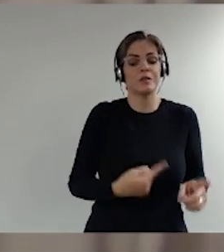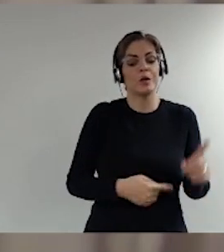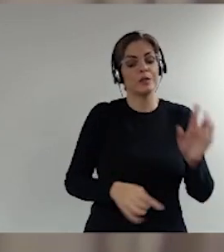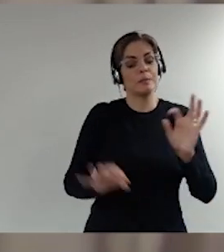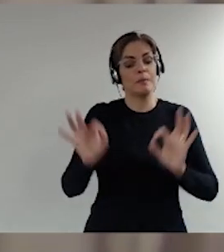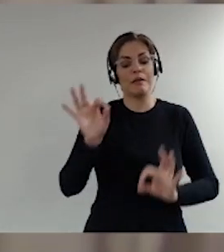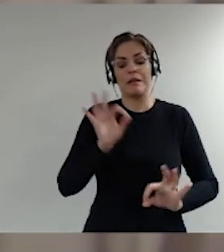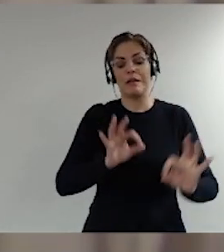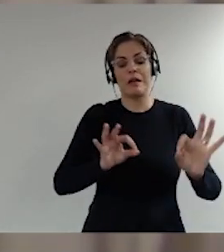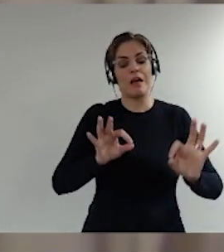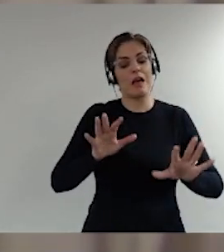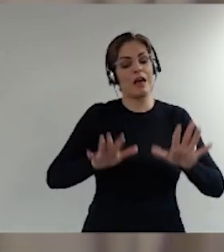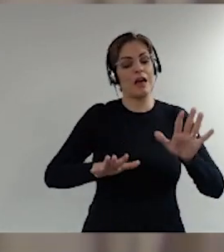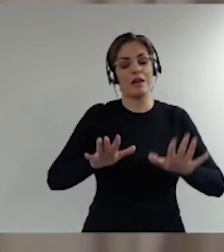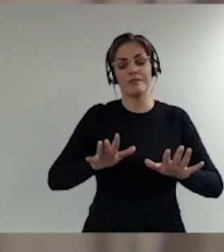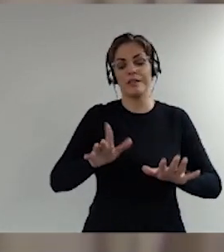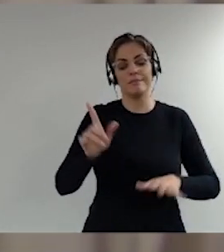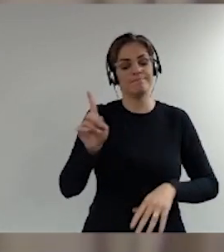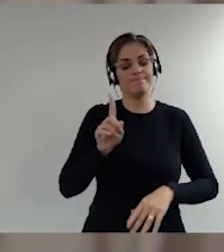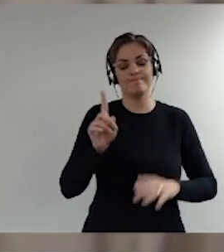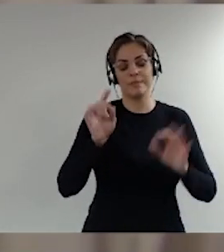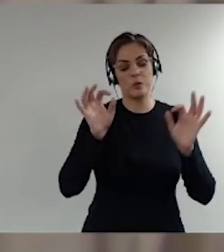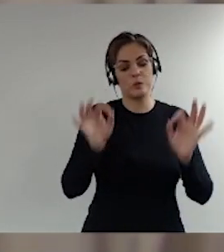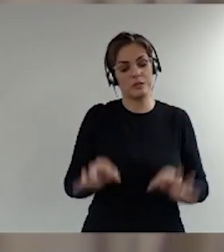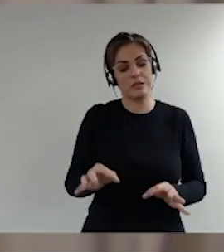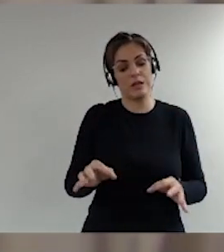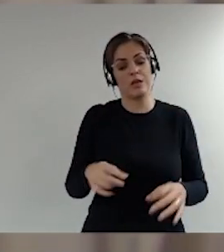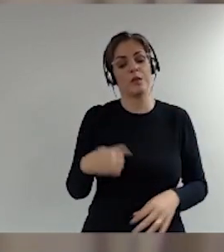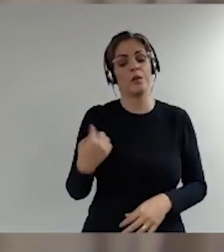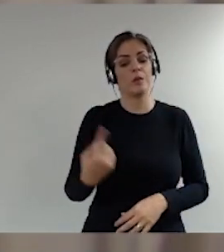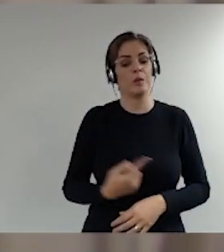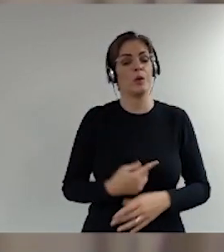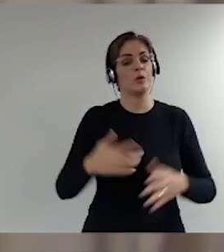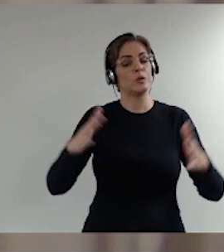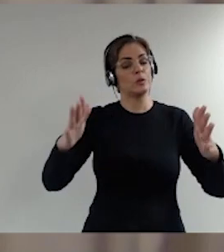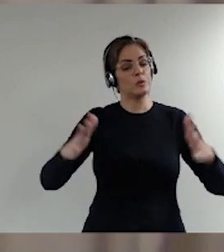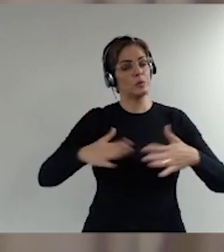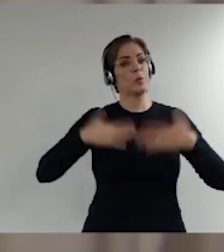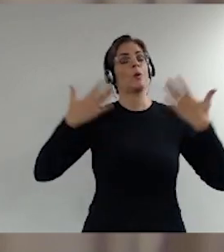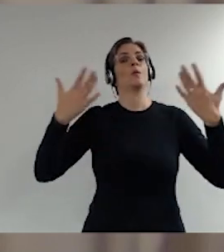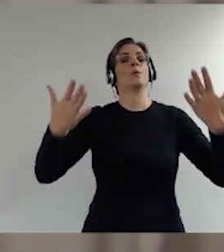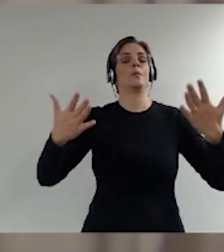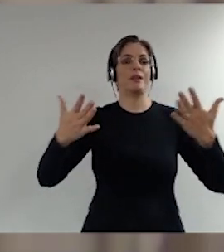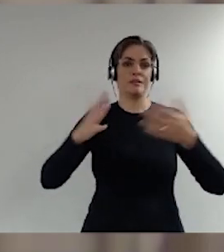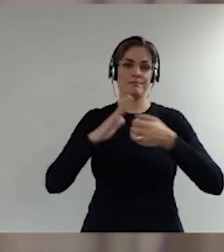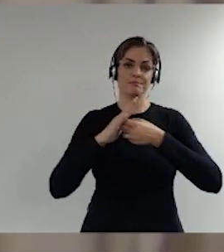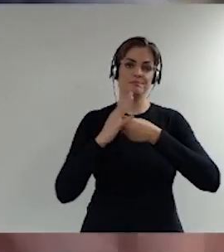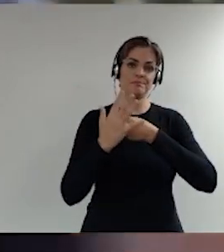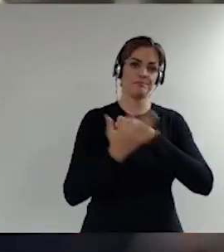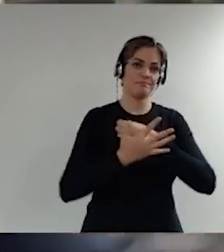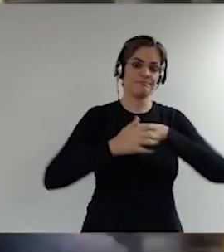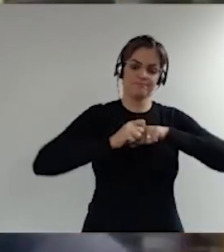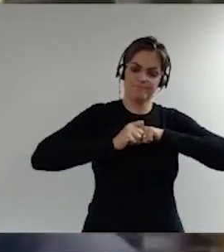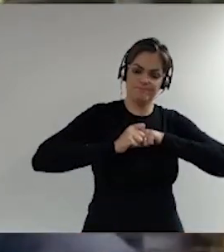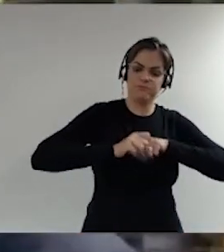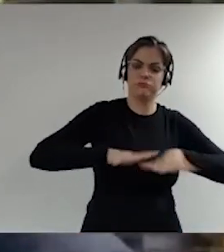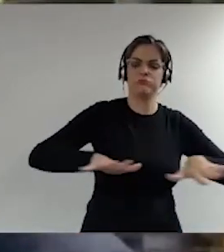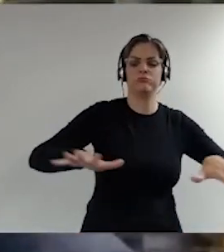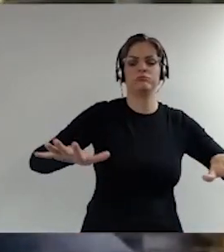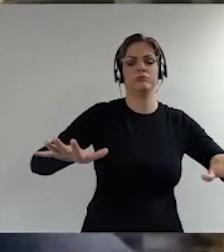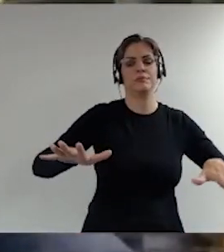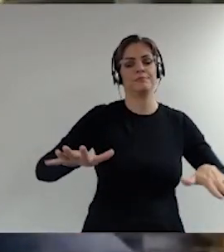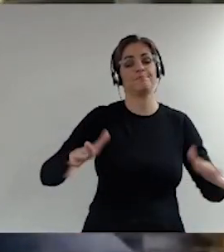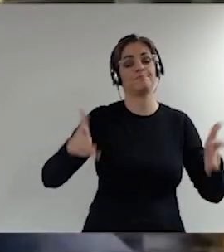o que realmente acontece, e esse ano fomos surpreendidos aí pela pandemia do coronavírus. E isso, no início